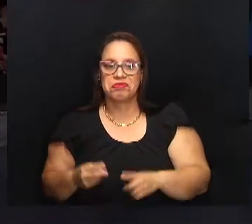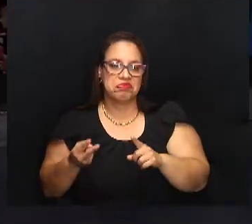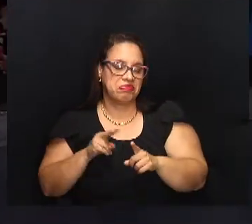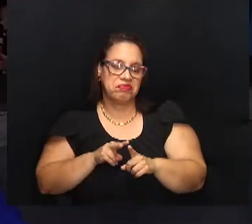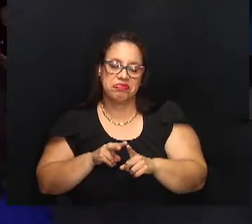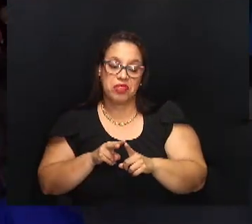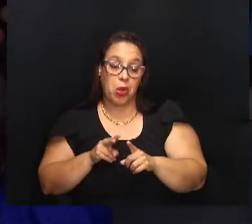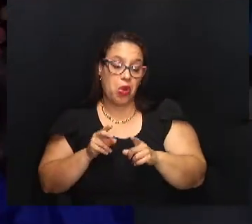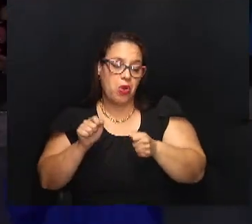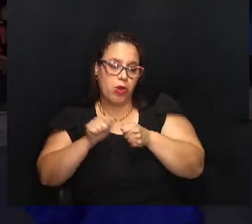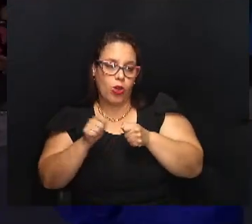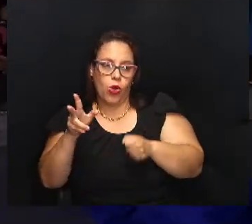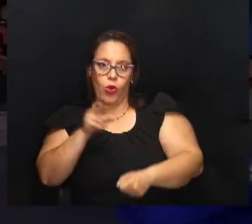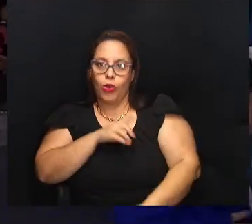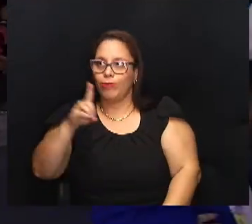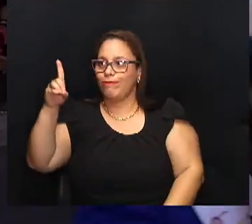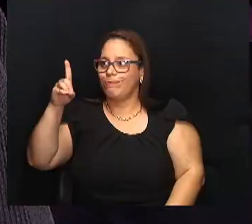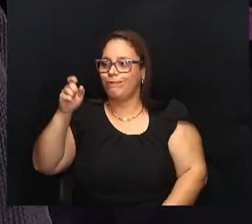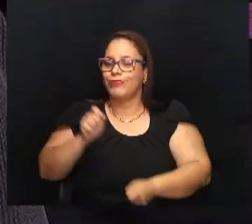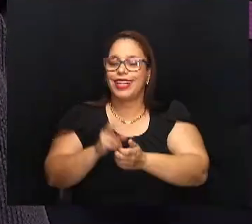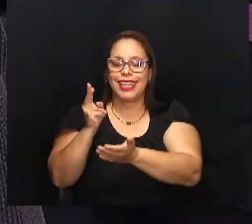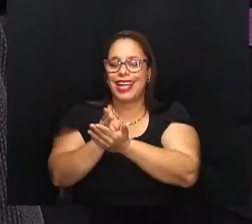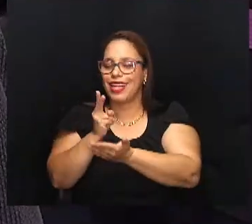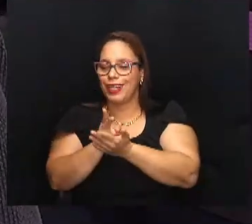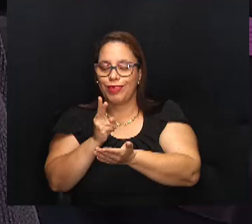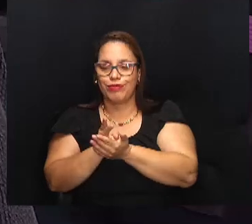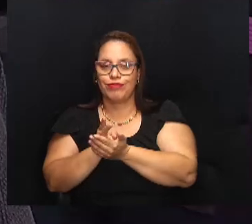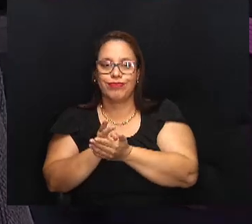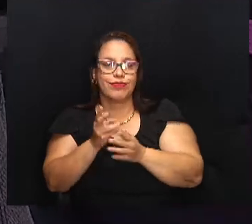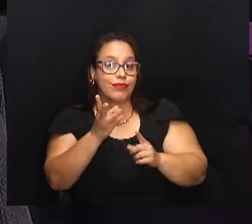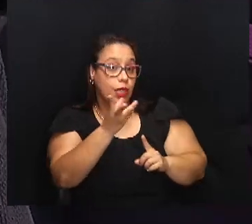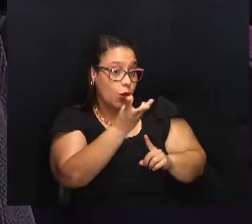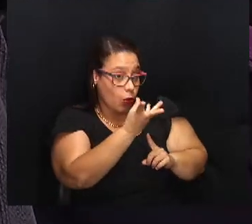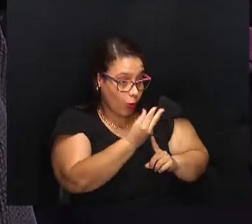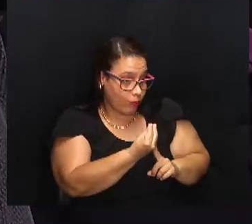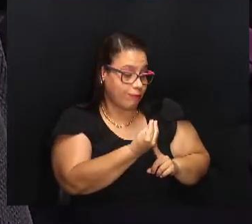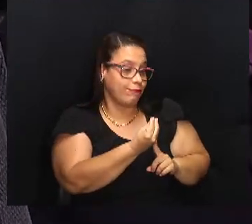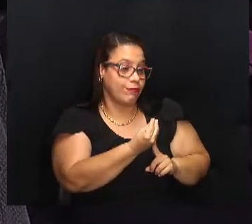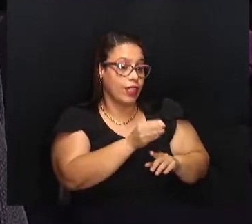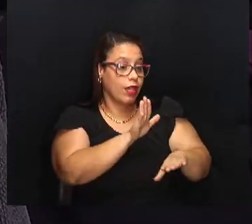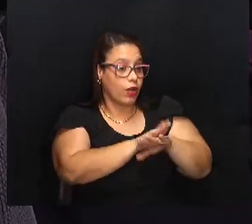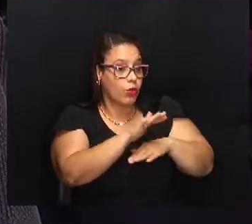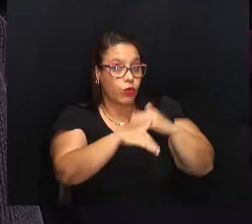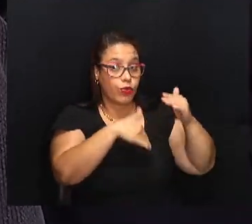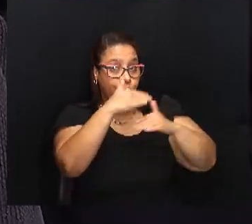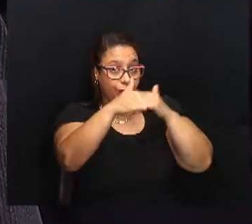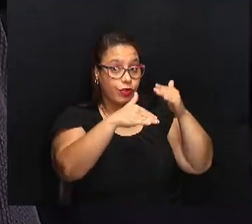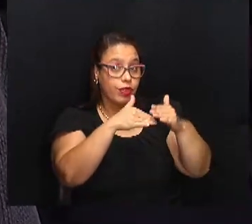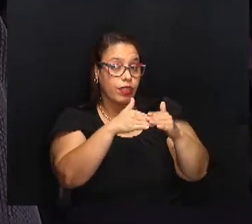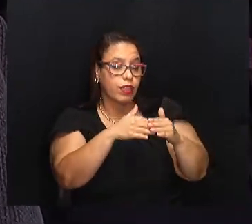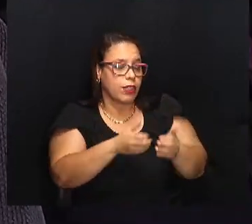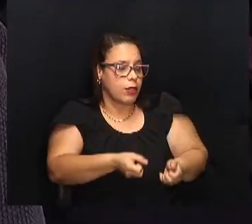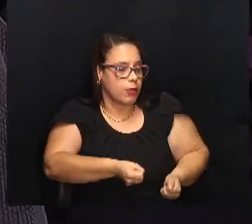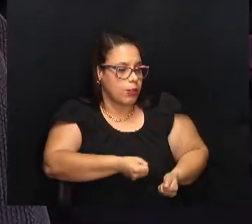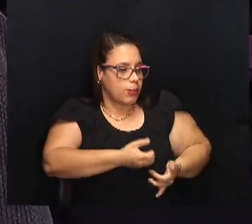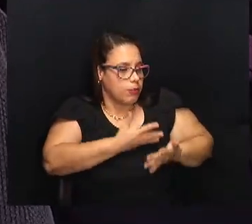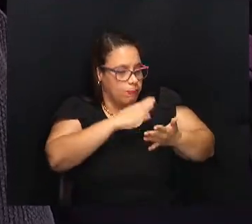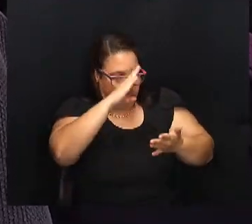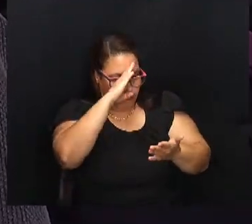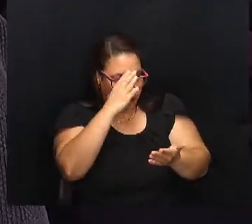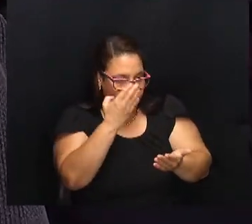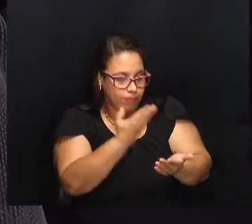mas quando eu fiz, eu falei, meu Deus, eu devia ter feito sempre. É uma arte que te ajuda a desenvolver muita autoestima, muita